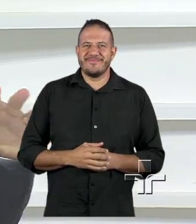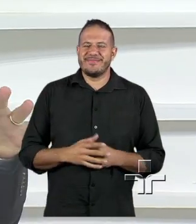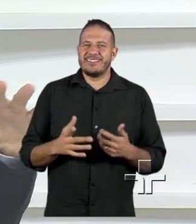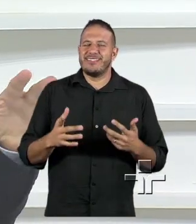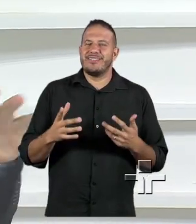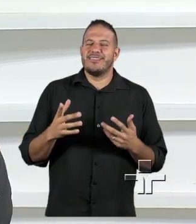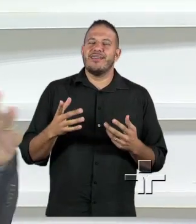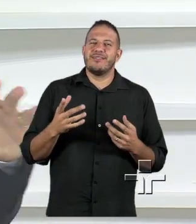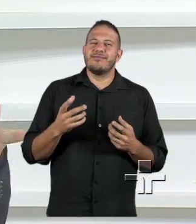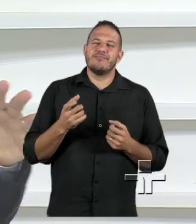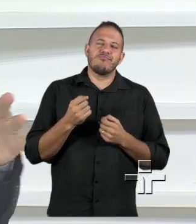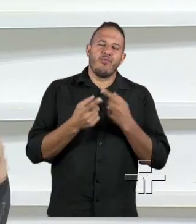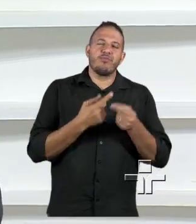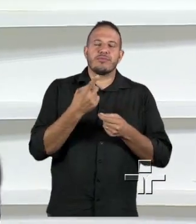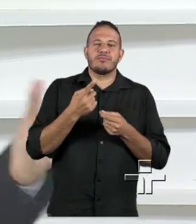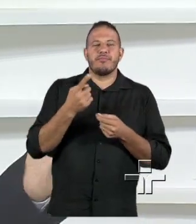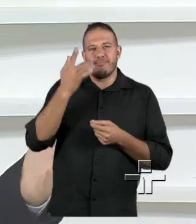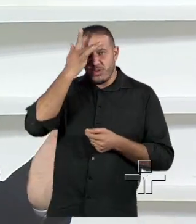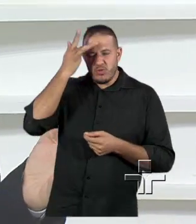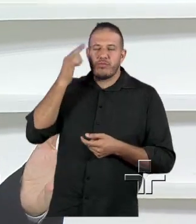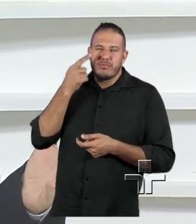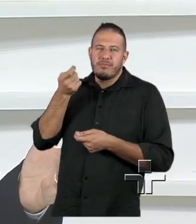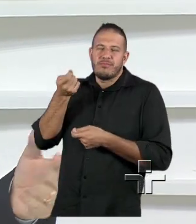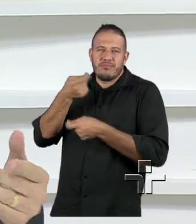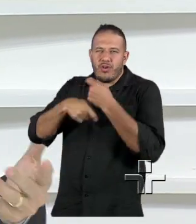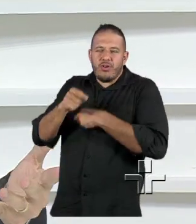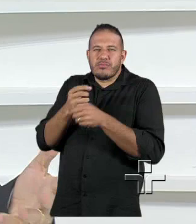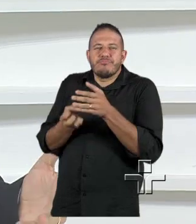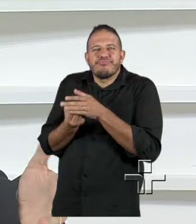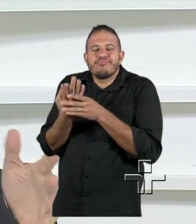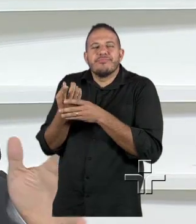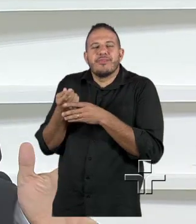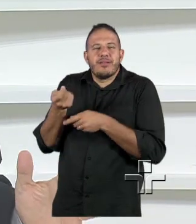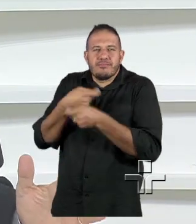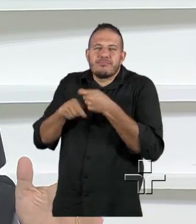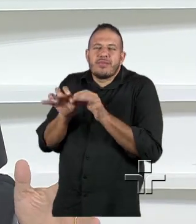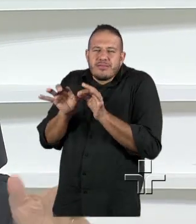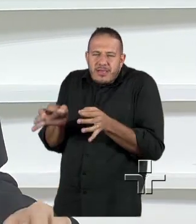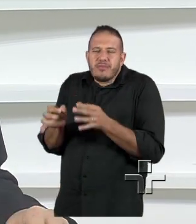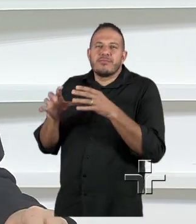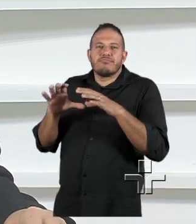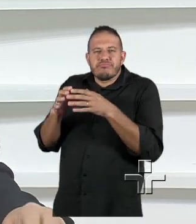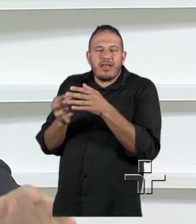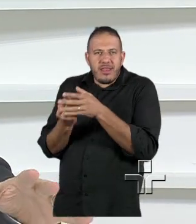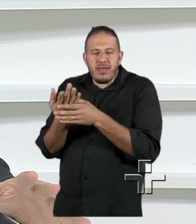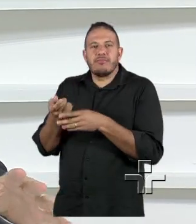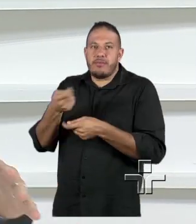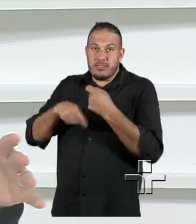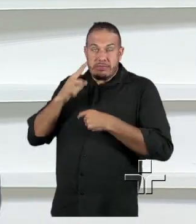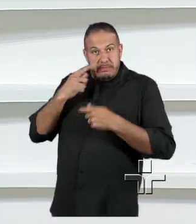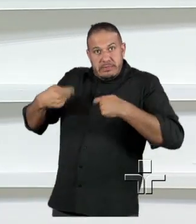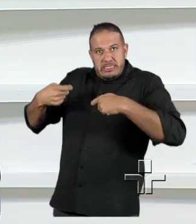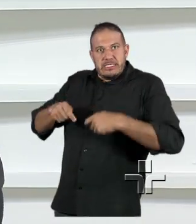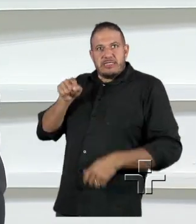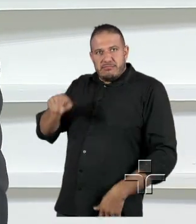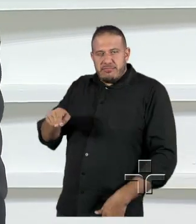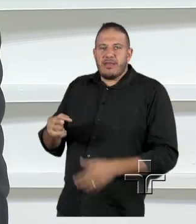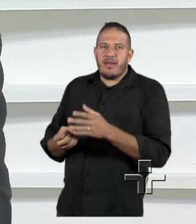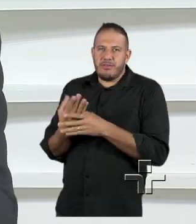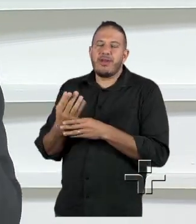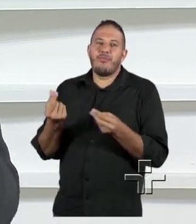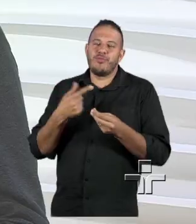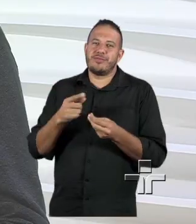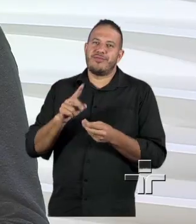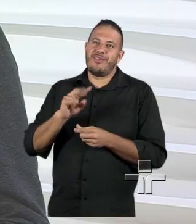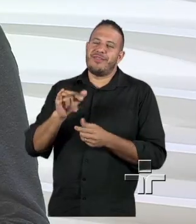Muitos pequenos empreendedores são pequenos empreendedores por necessidade, por falta de opção. E muitos vão vender